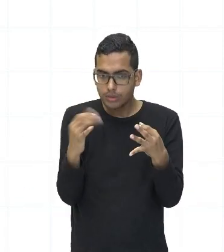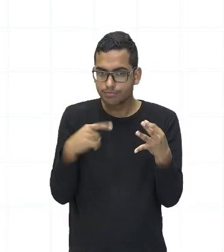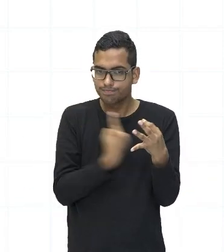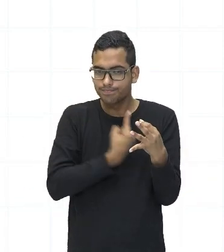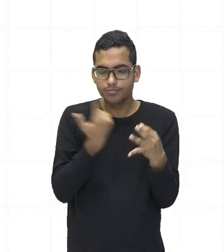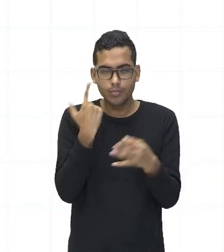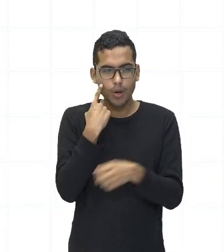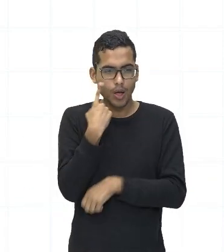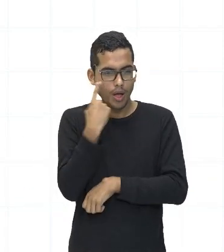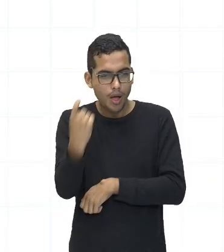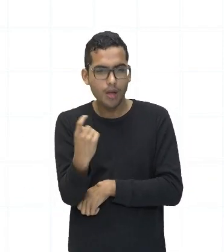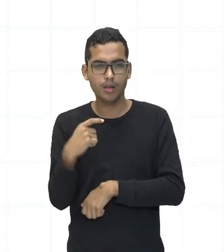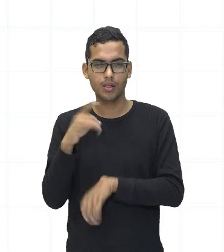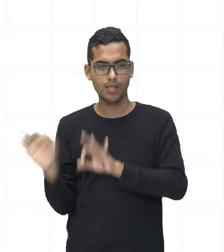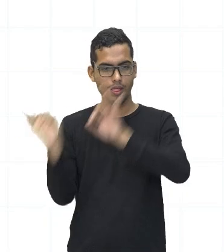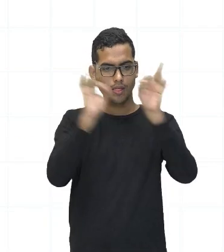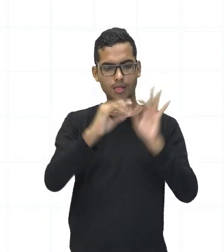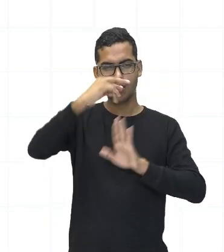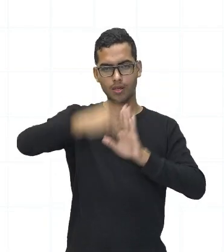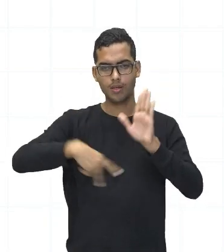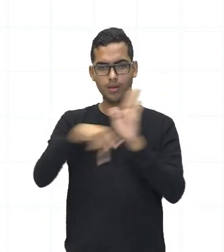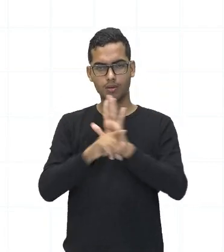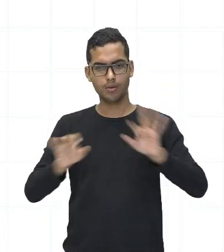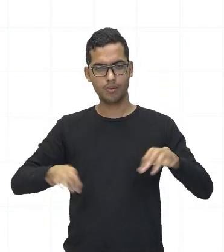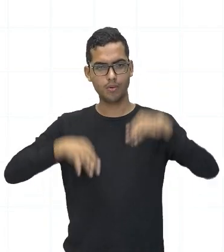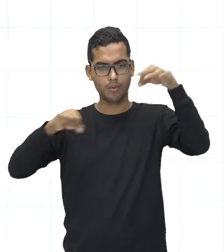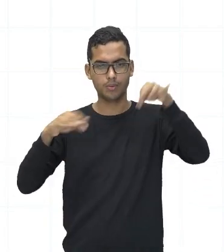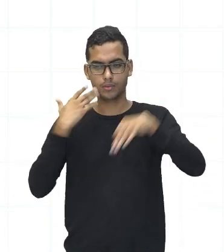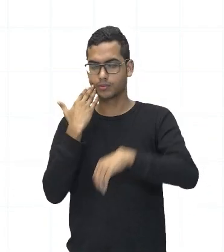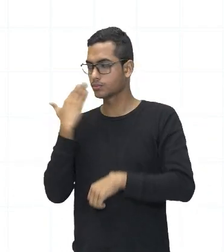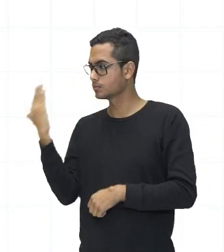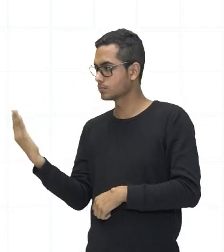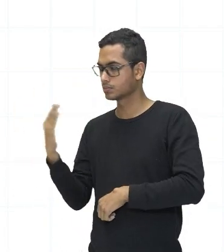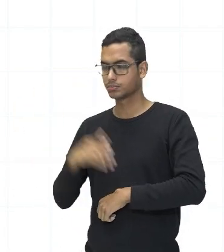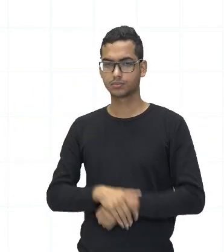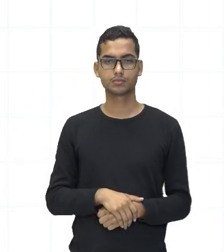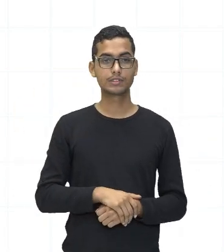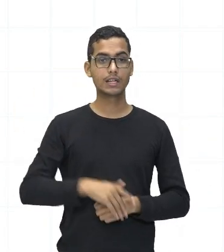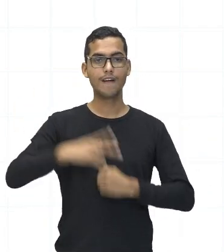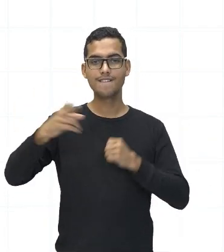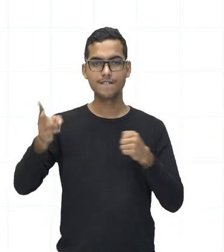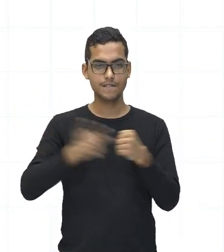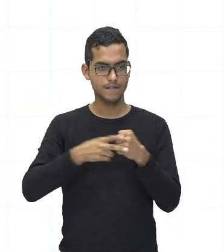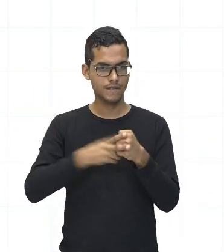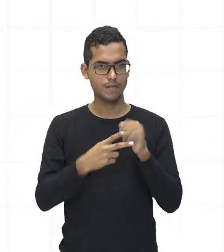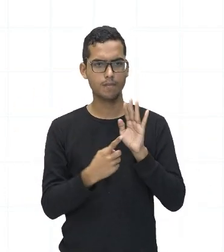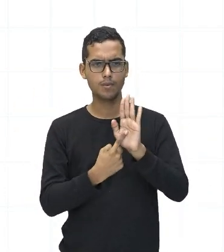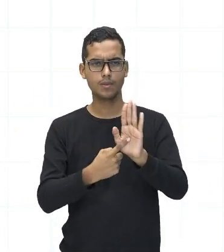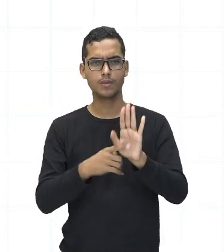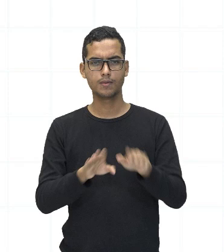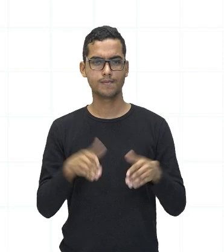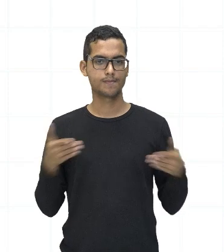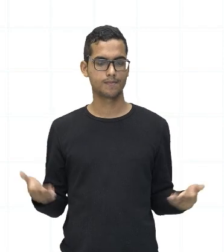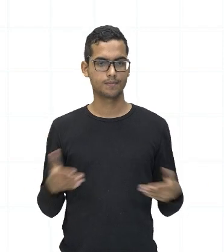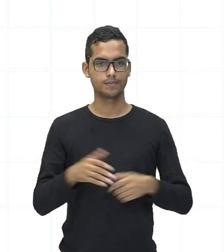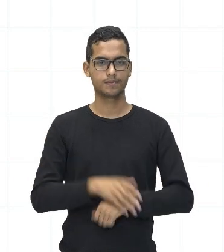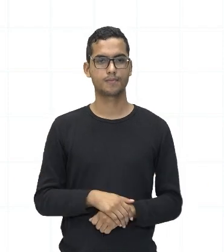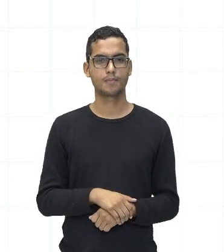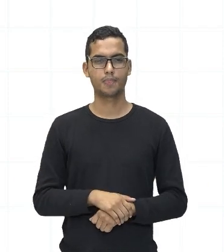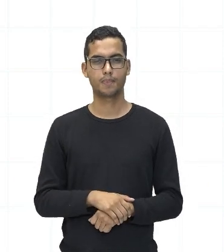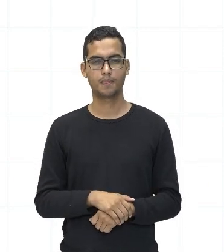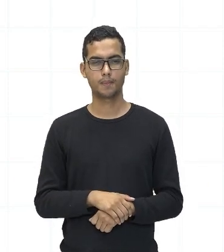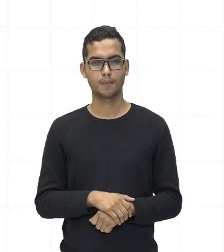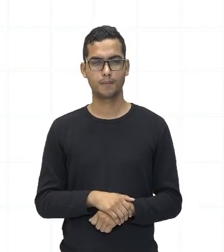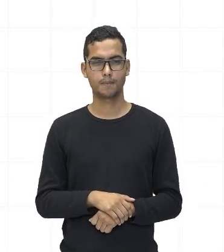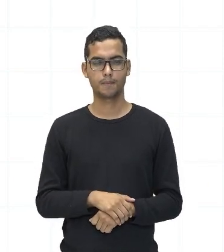quem lê este cartaz, ok? Então, de novo, os verbos que estão aí, quais são? Então, a gente tem combateu